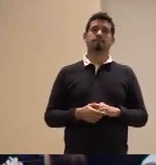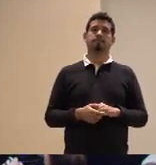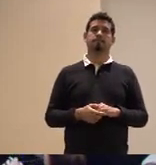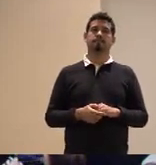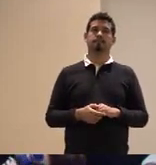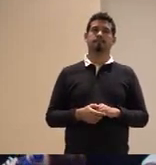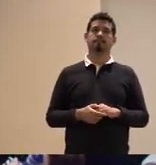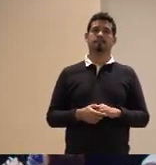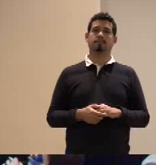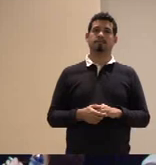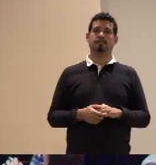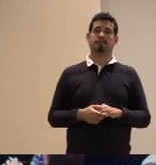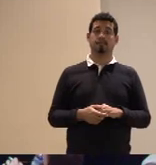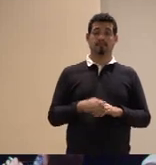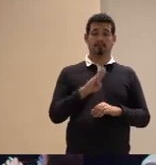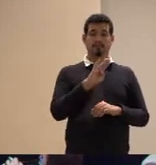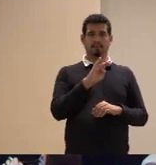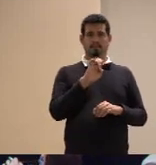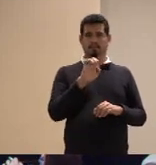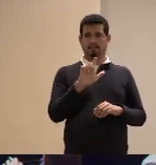Vânia, devolvo.